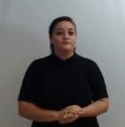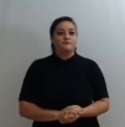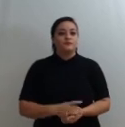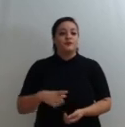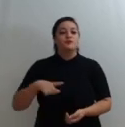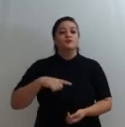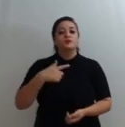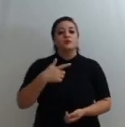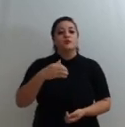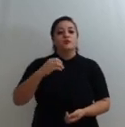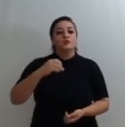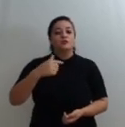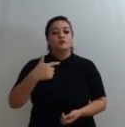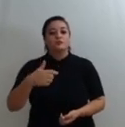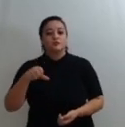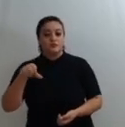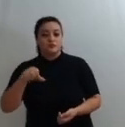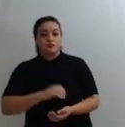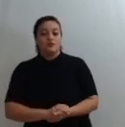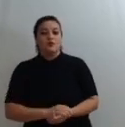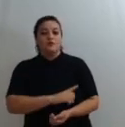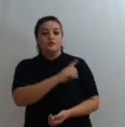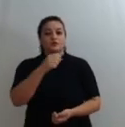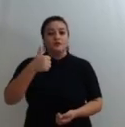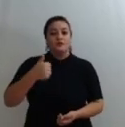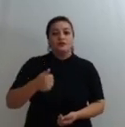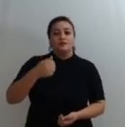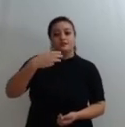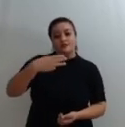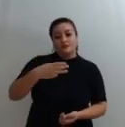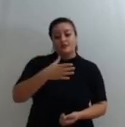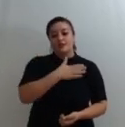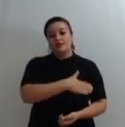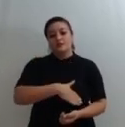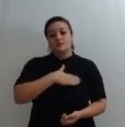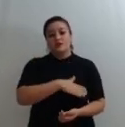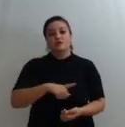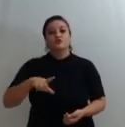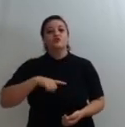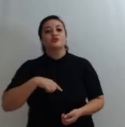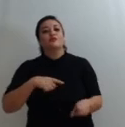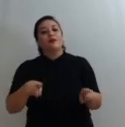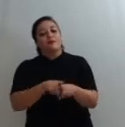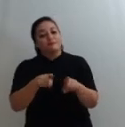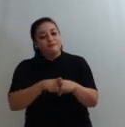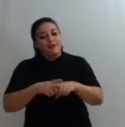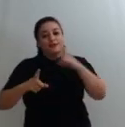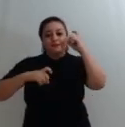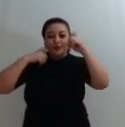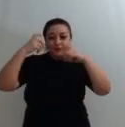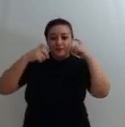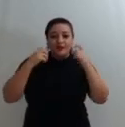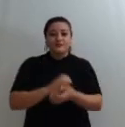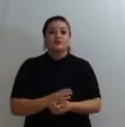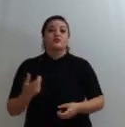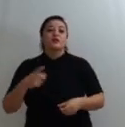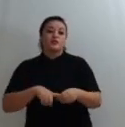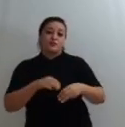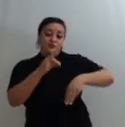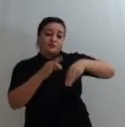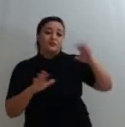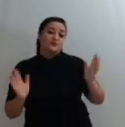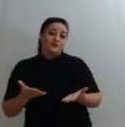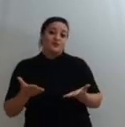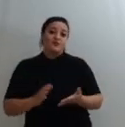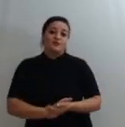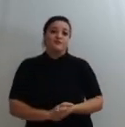2019, não é? Parece que foi 13 de agosto, eu tive a mesma preocupação que trouxe o ministro Neff agora,